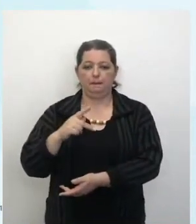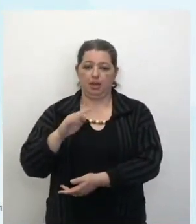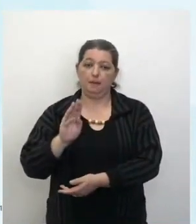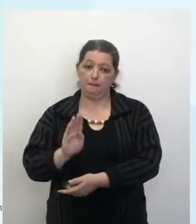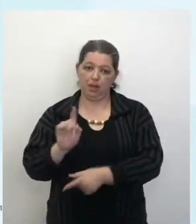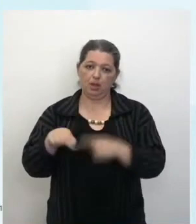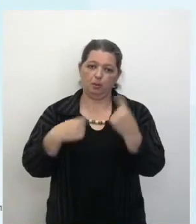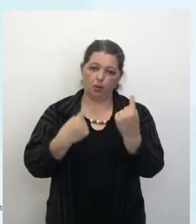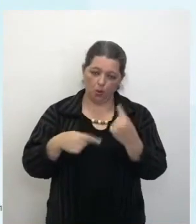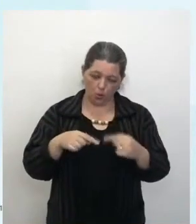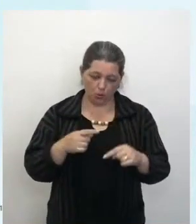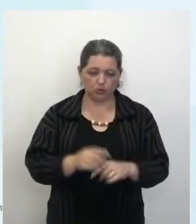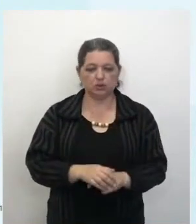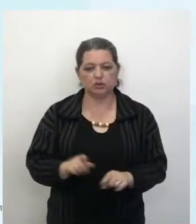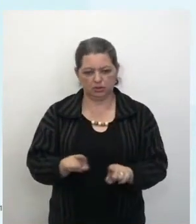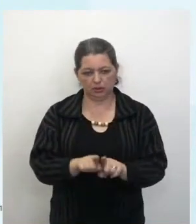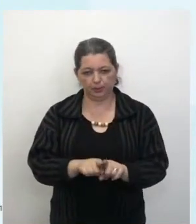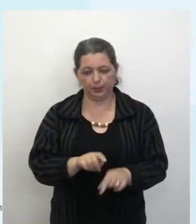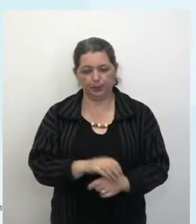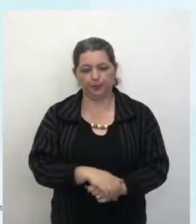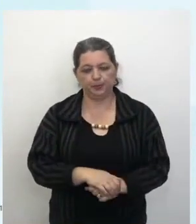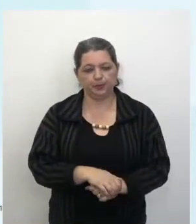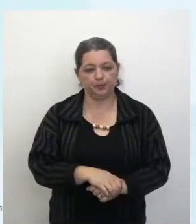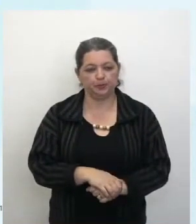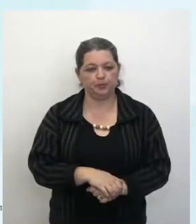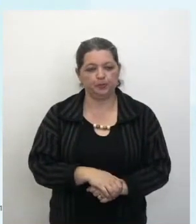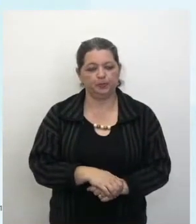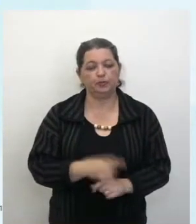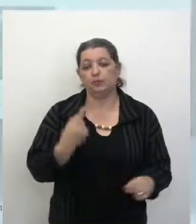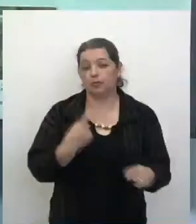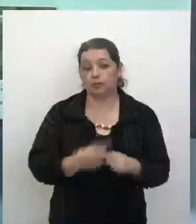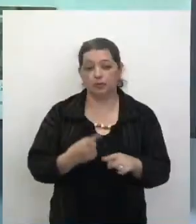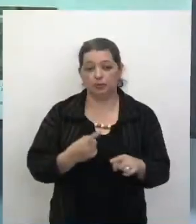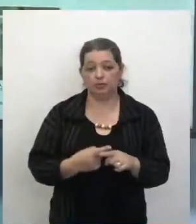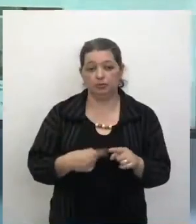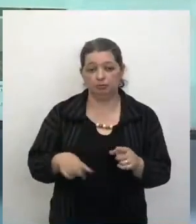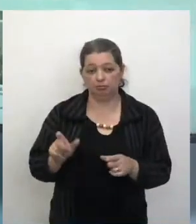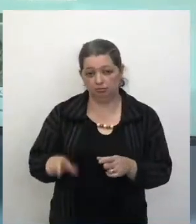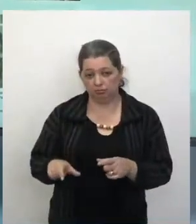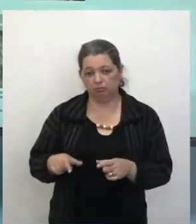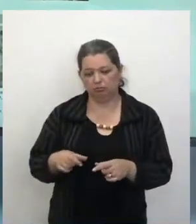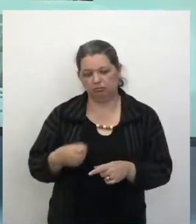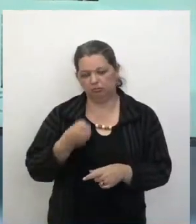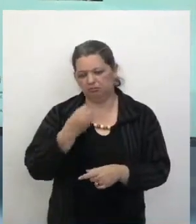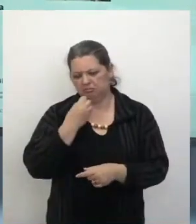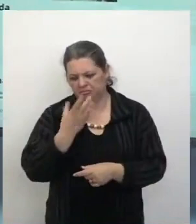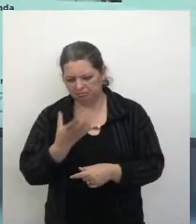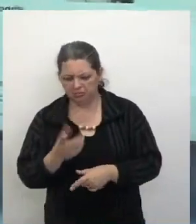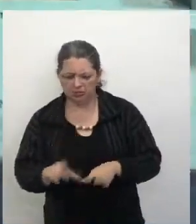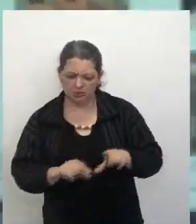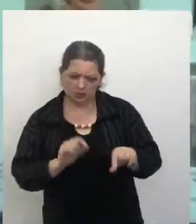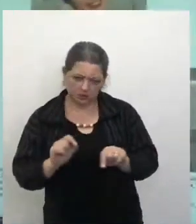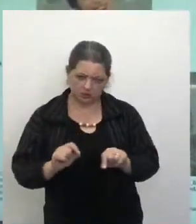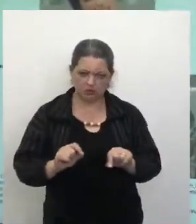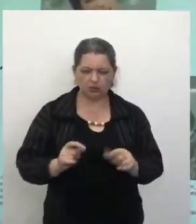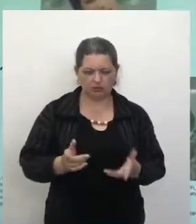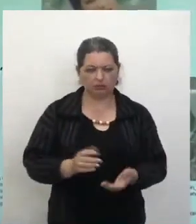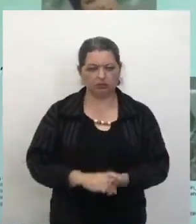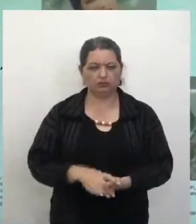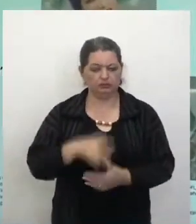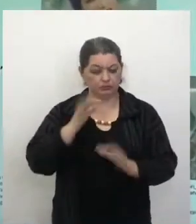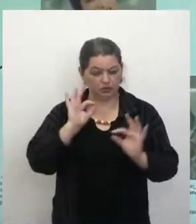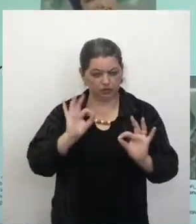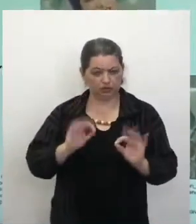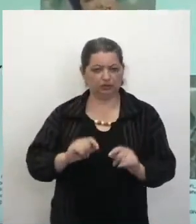Bossa Nova bossa é que o Thiago O Thiago é um cara assim de bom gosto né tem um gosto refinado